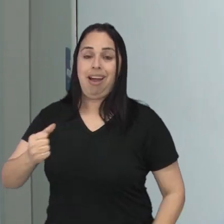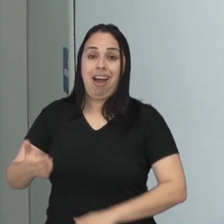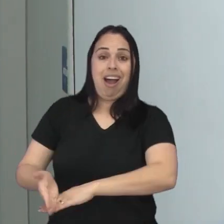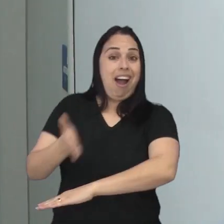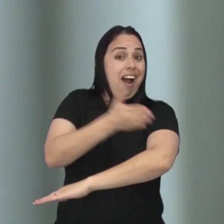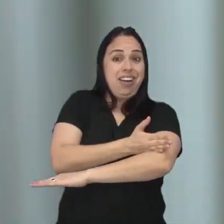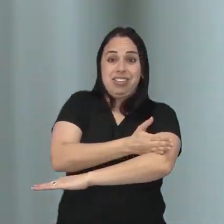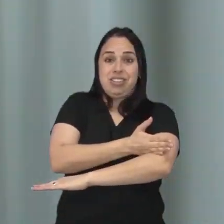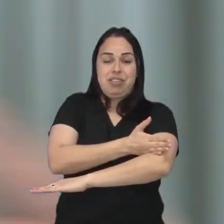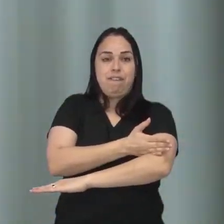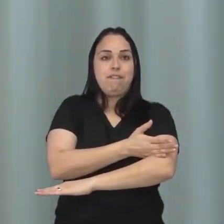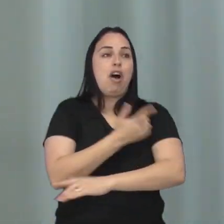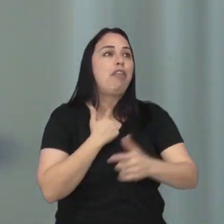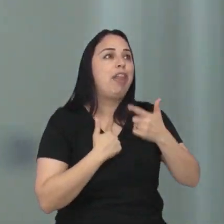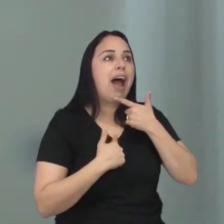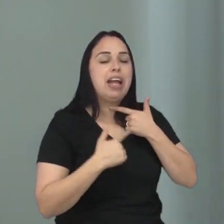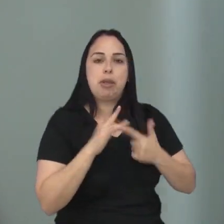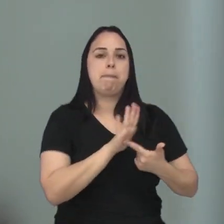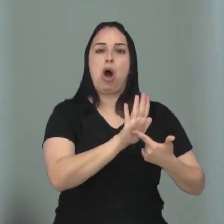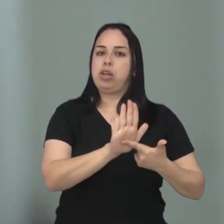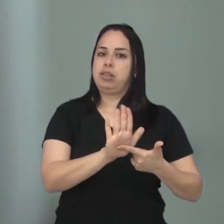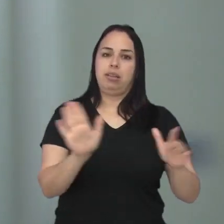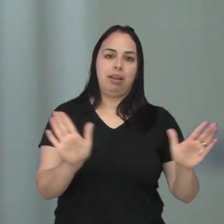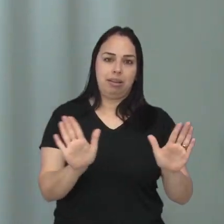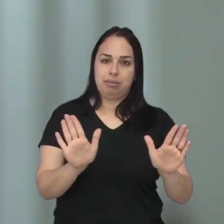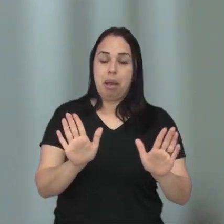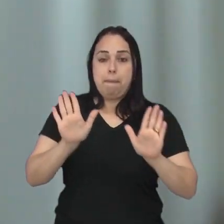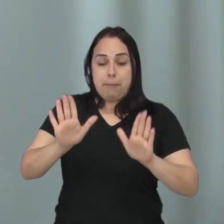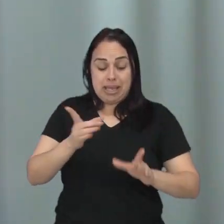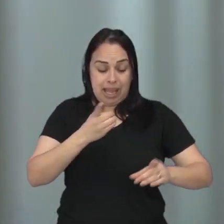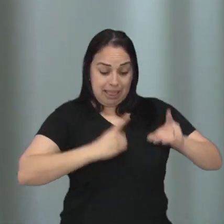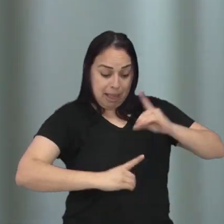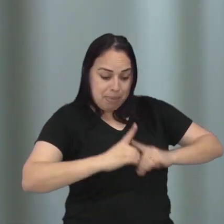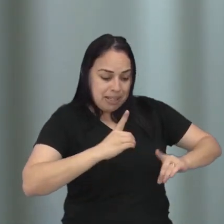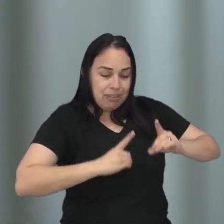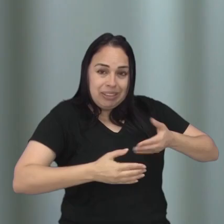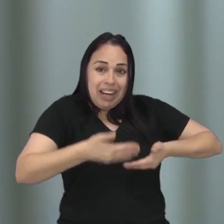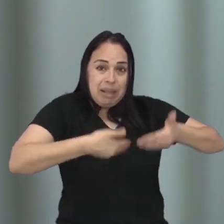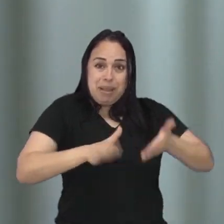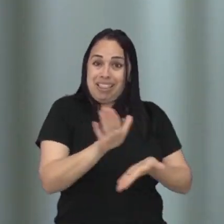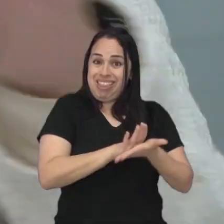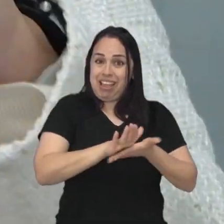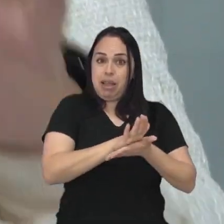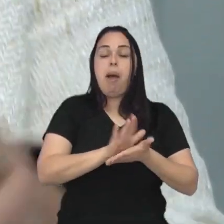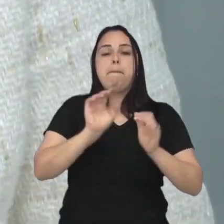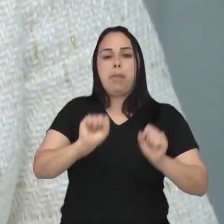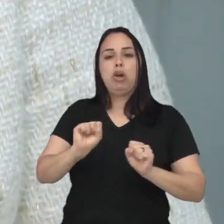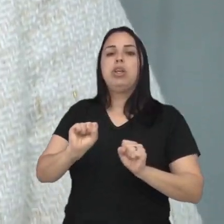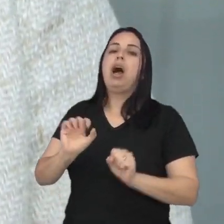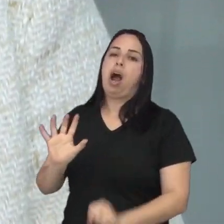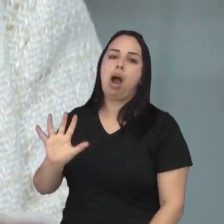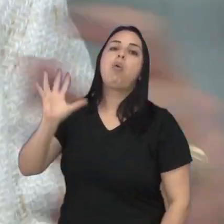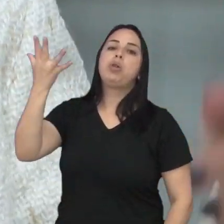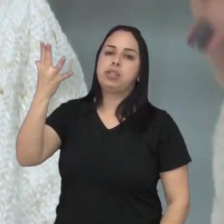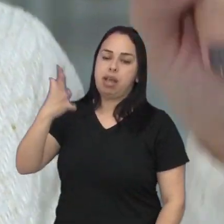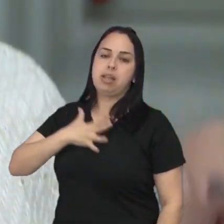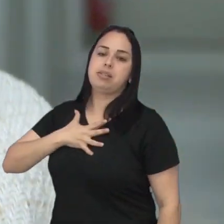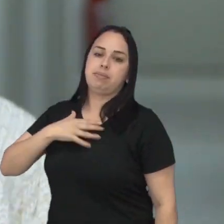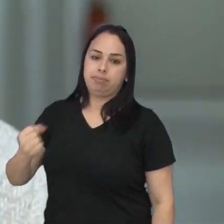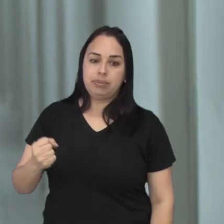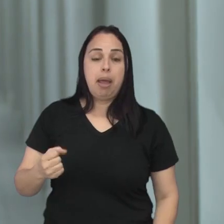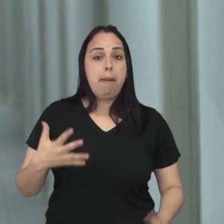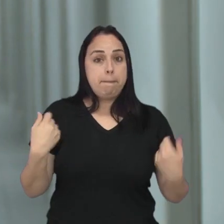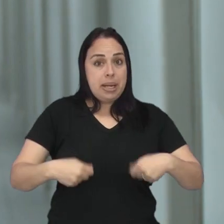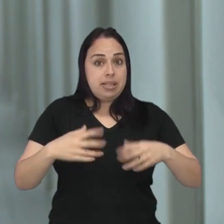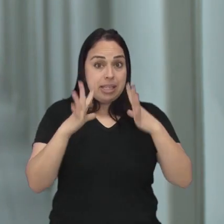o suicídio apresenta sinais. Mas ela ressalta que a depressão não tratada aumenta o risco de